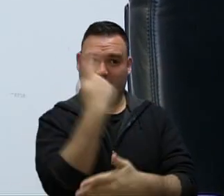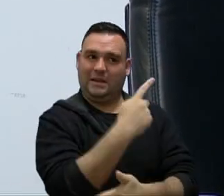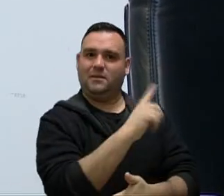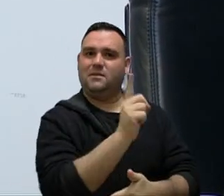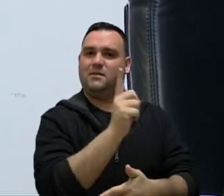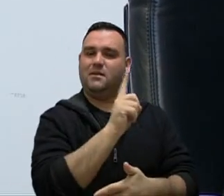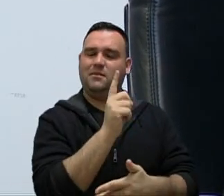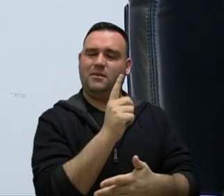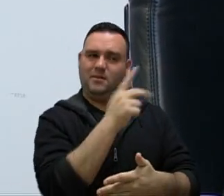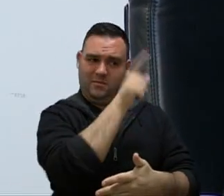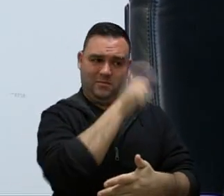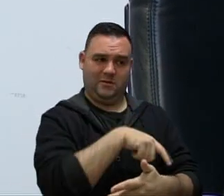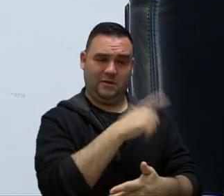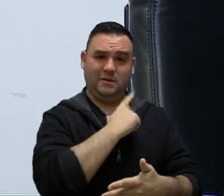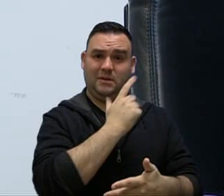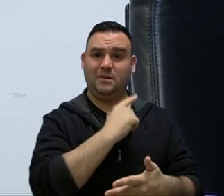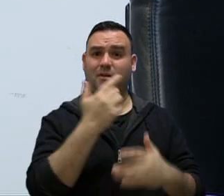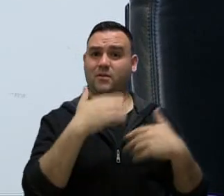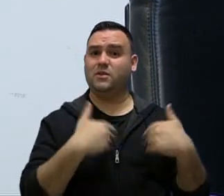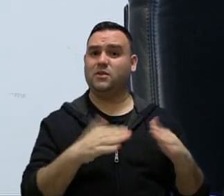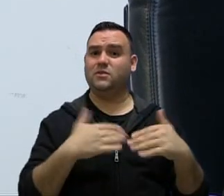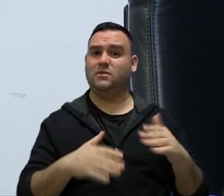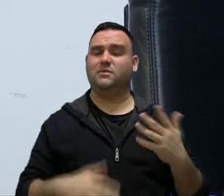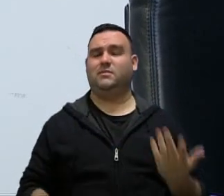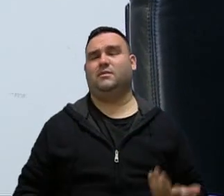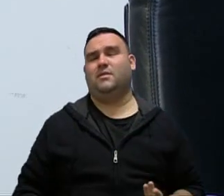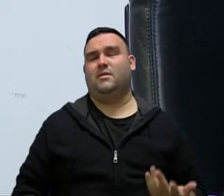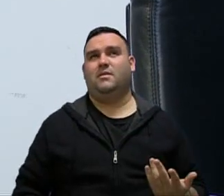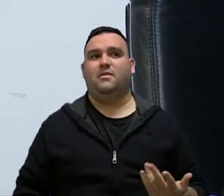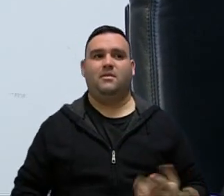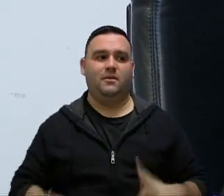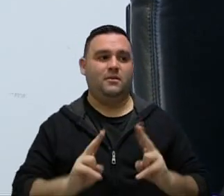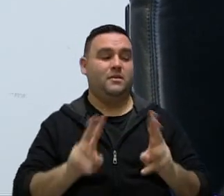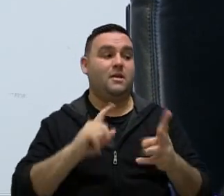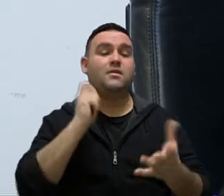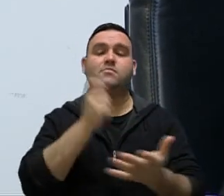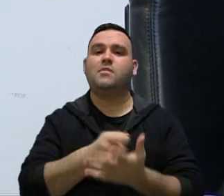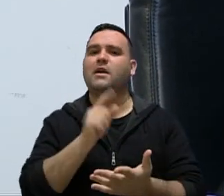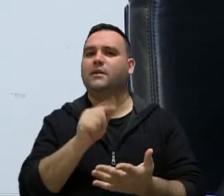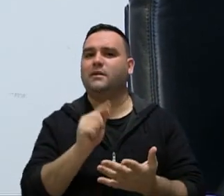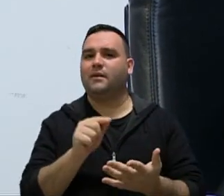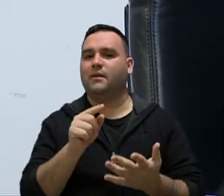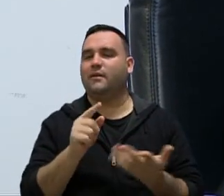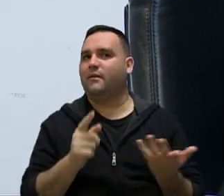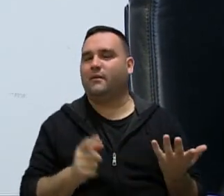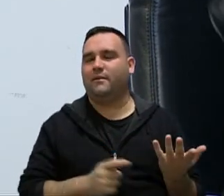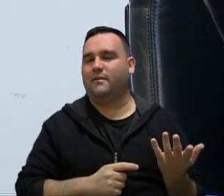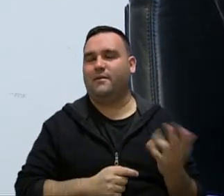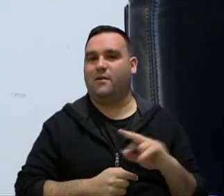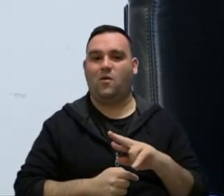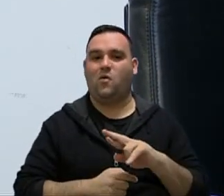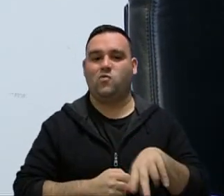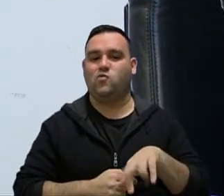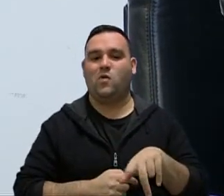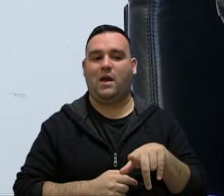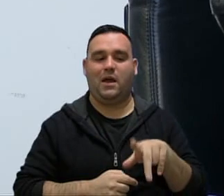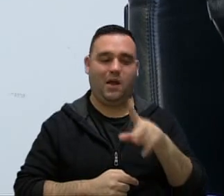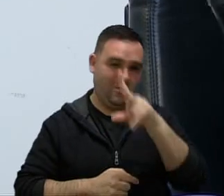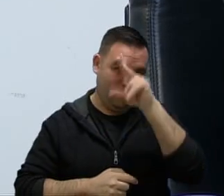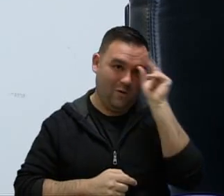daquele daquele cidadão daquela se ela vai deixar e puxa para o peito puxão no peito e que paga não é não é o